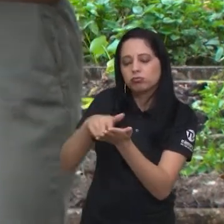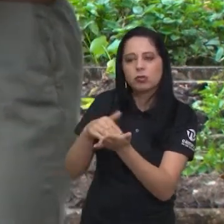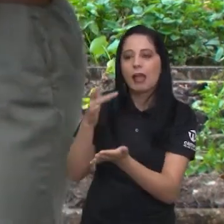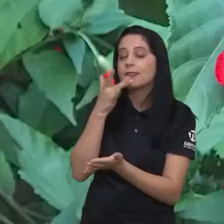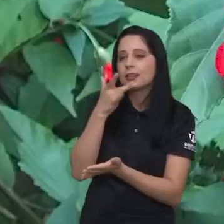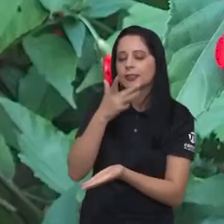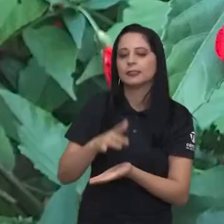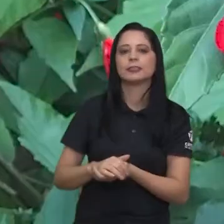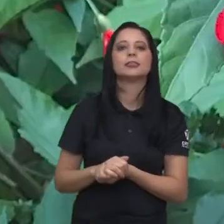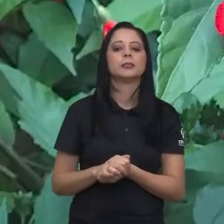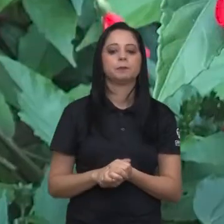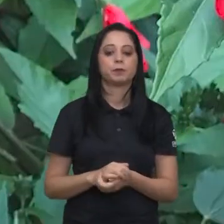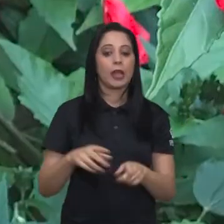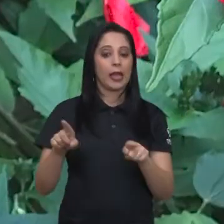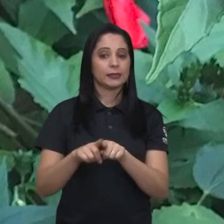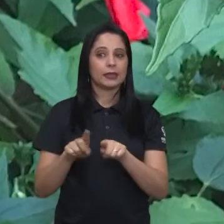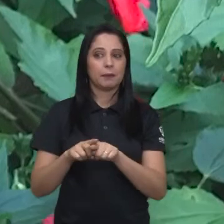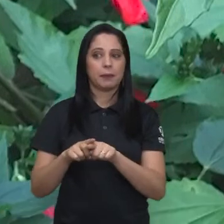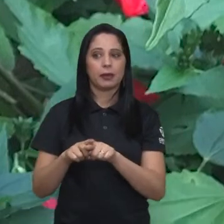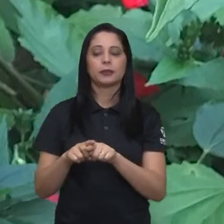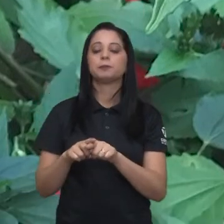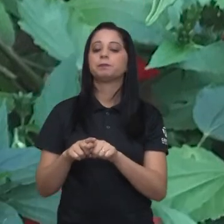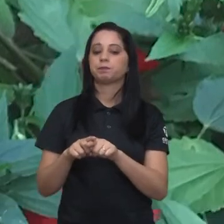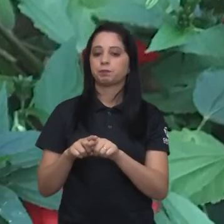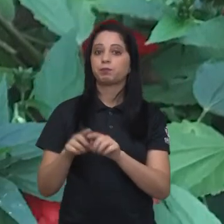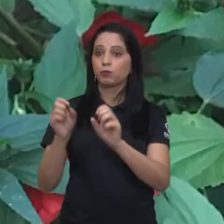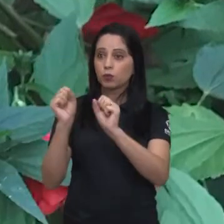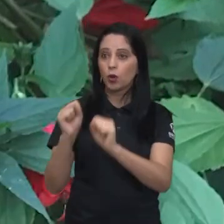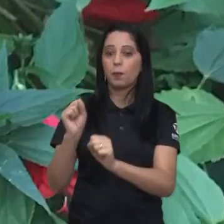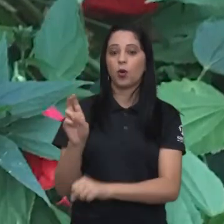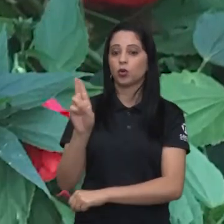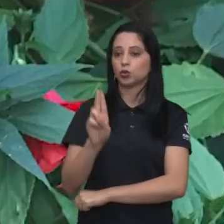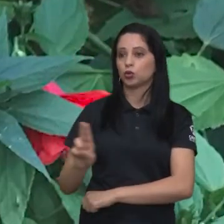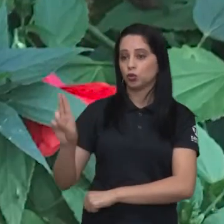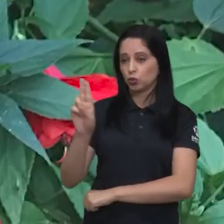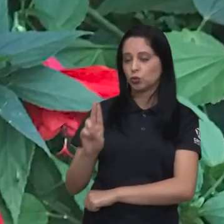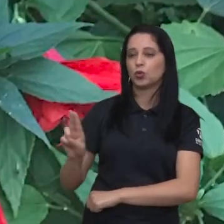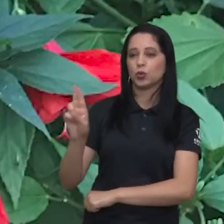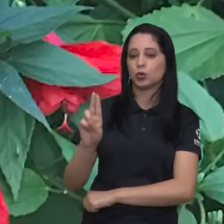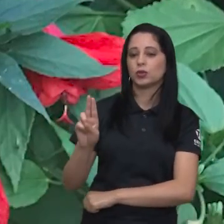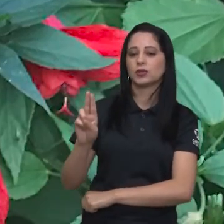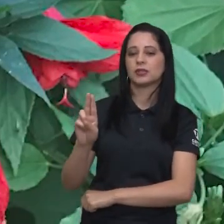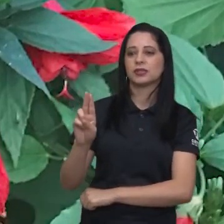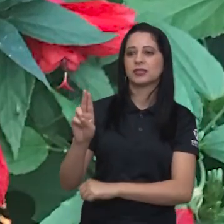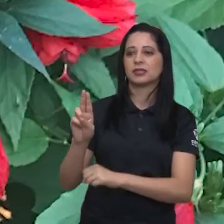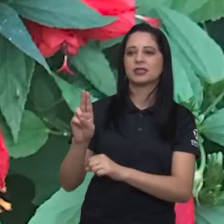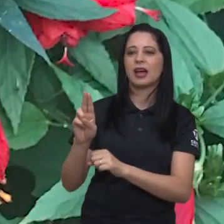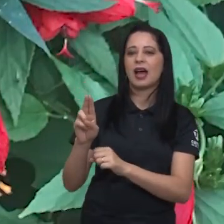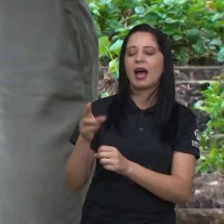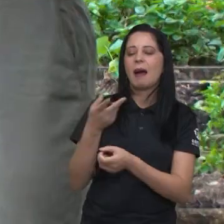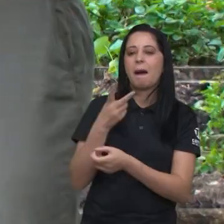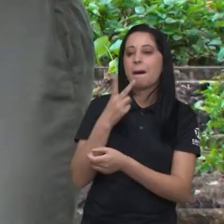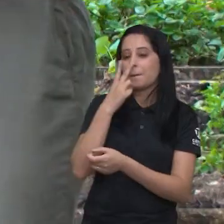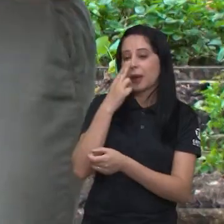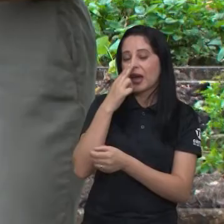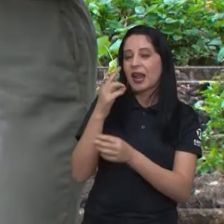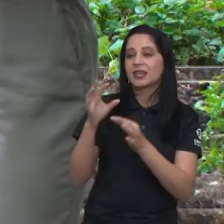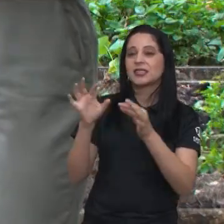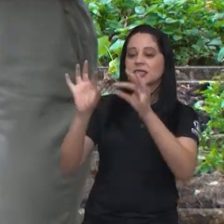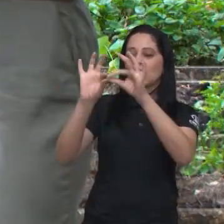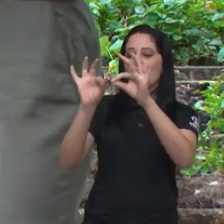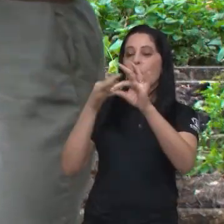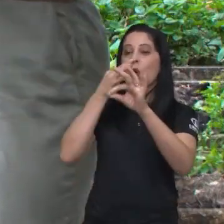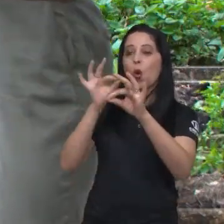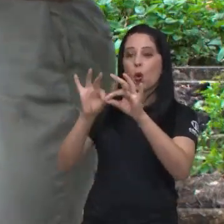é ótima. E as folhas podem ser usadas como as folhas da parreira, né? Folha de uva, no charutinho, salada,